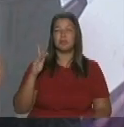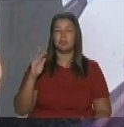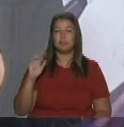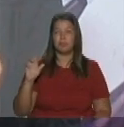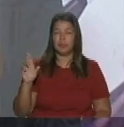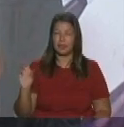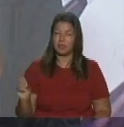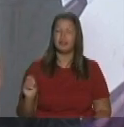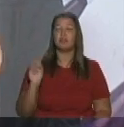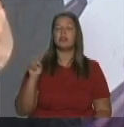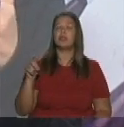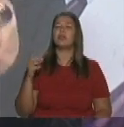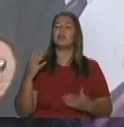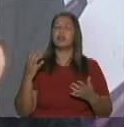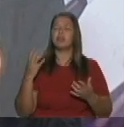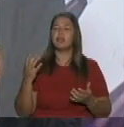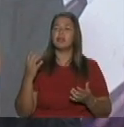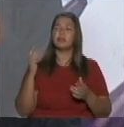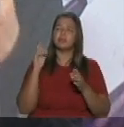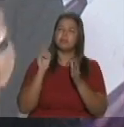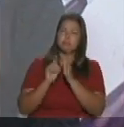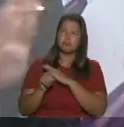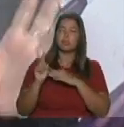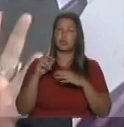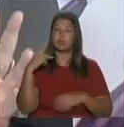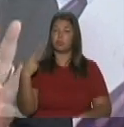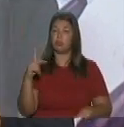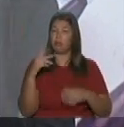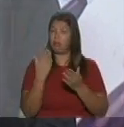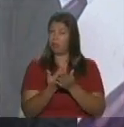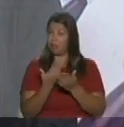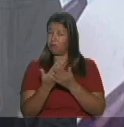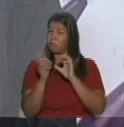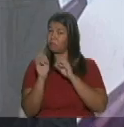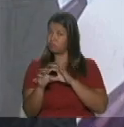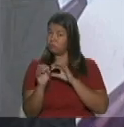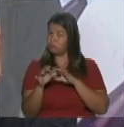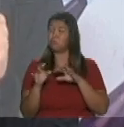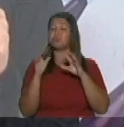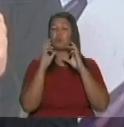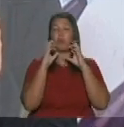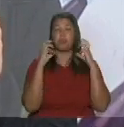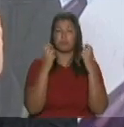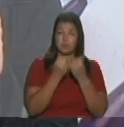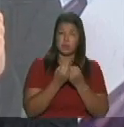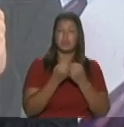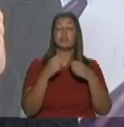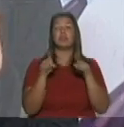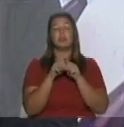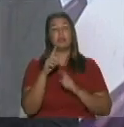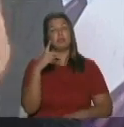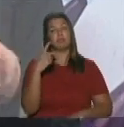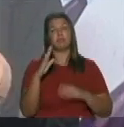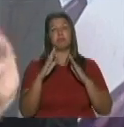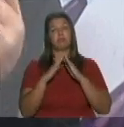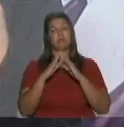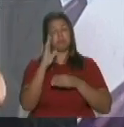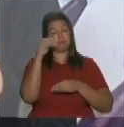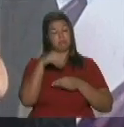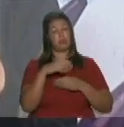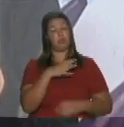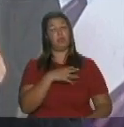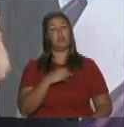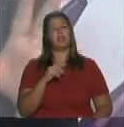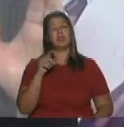nas aulas com seus alunos, Babi nas suas oficinas e também com o filho em casa. Como é que vocês avaliam